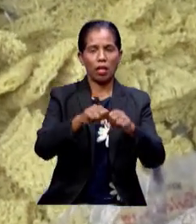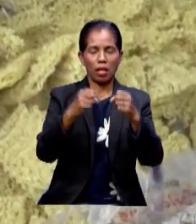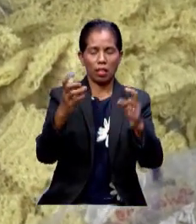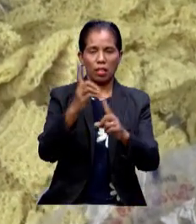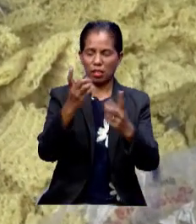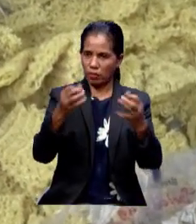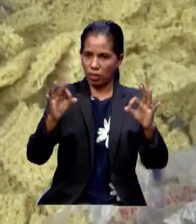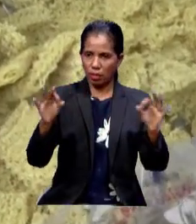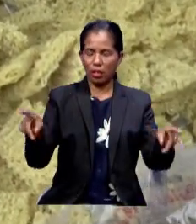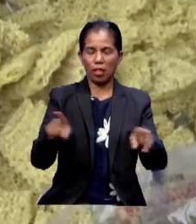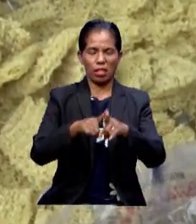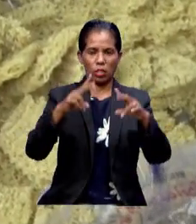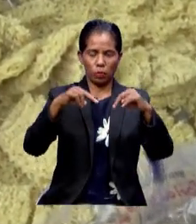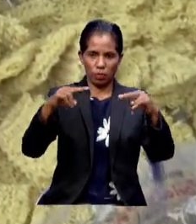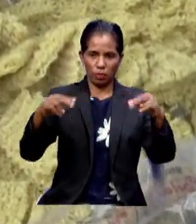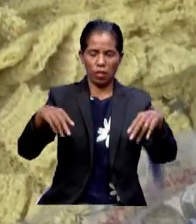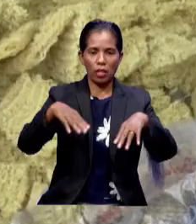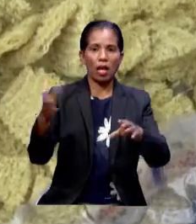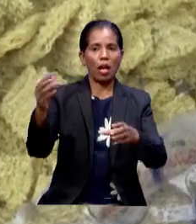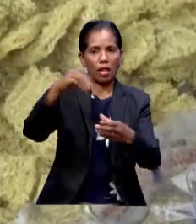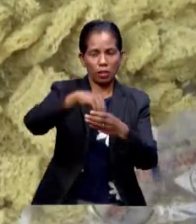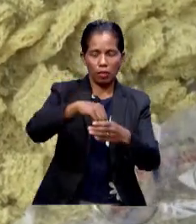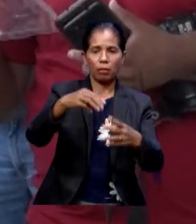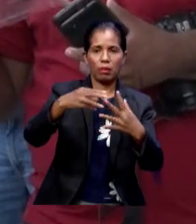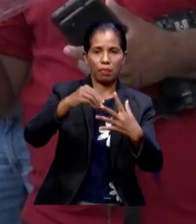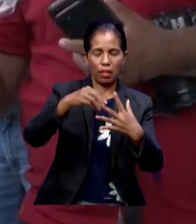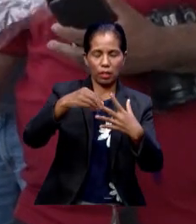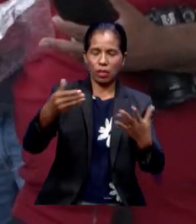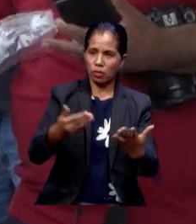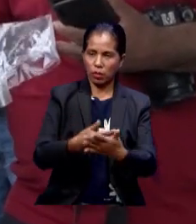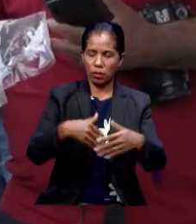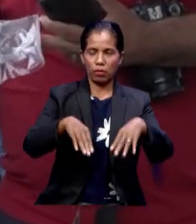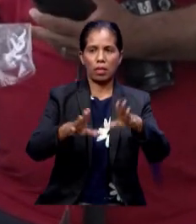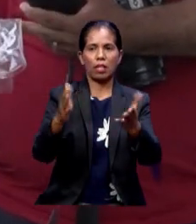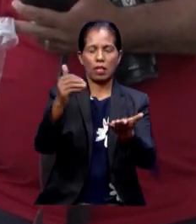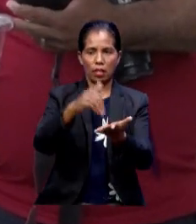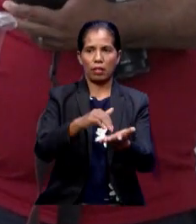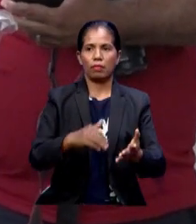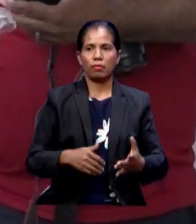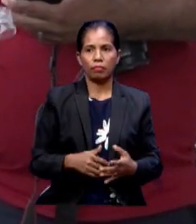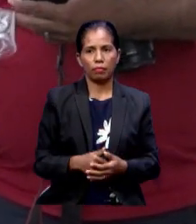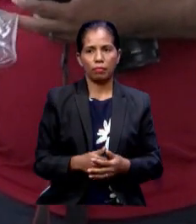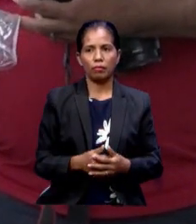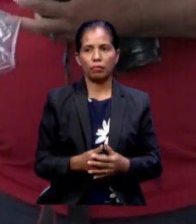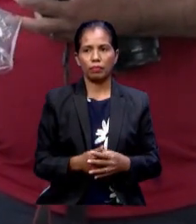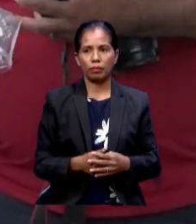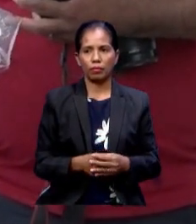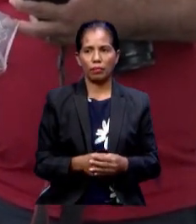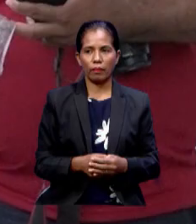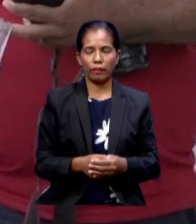Prazuliona, hanesan supermi hode falo filafale no fanha supermercado Memar Nian. Informação